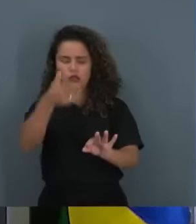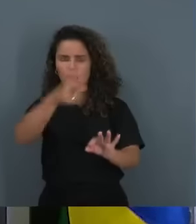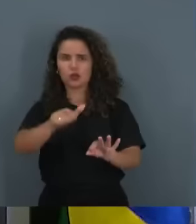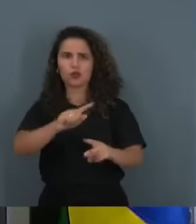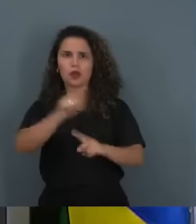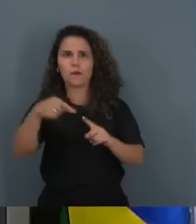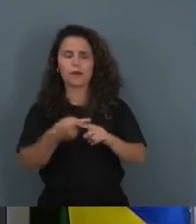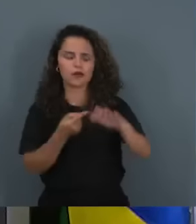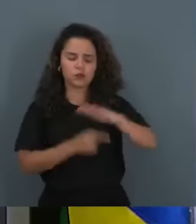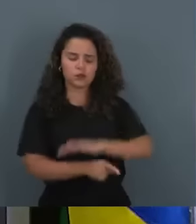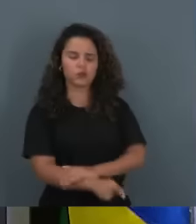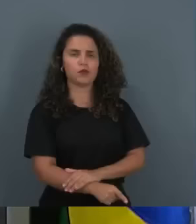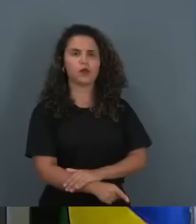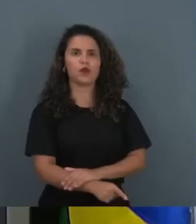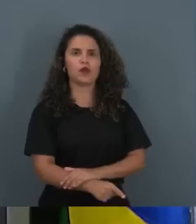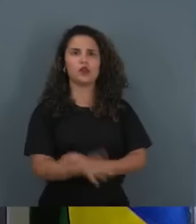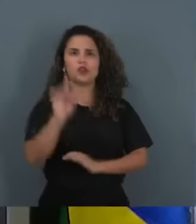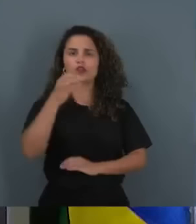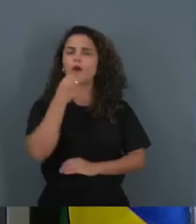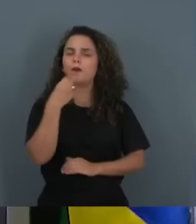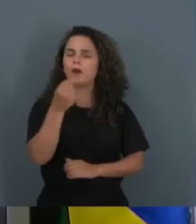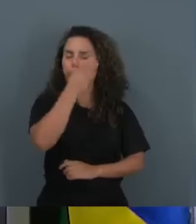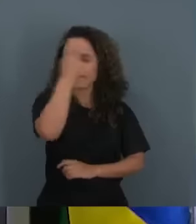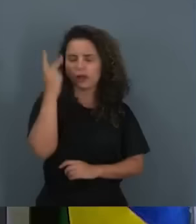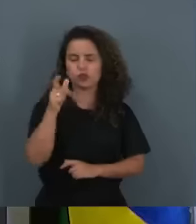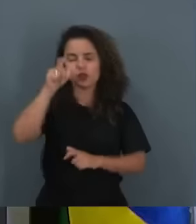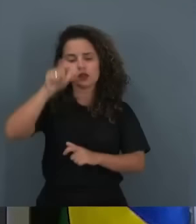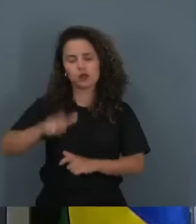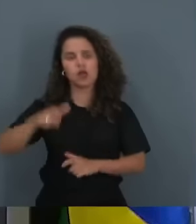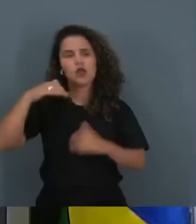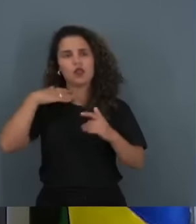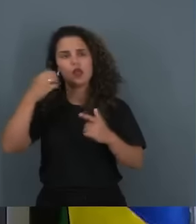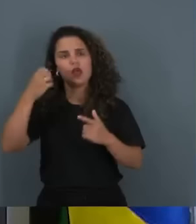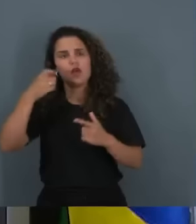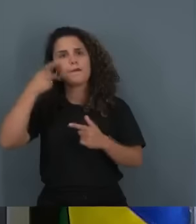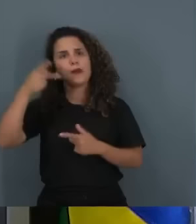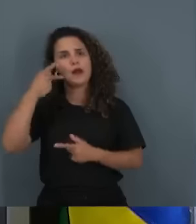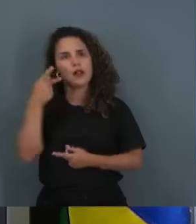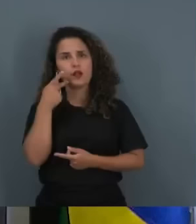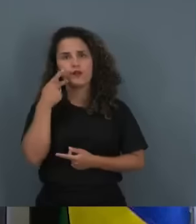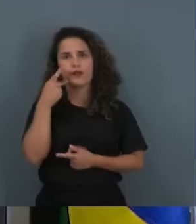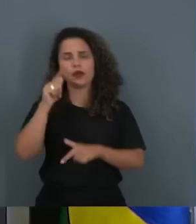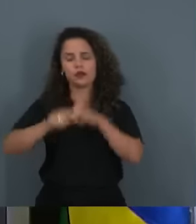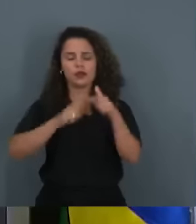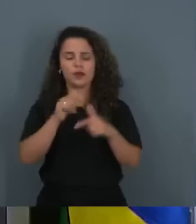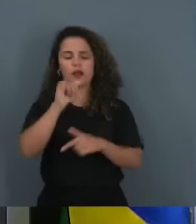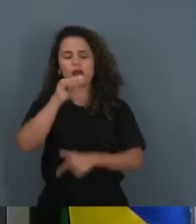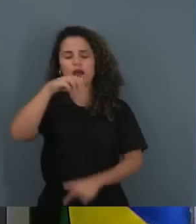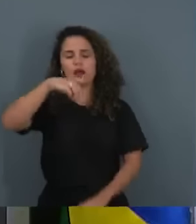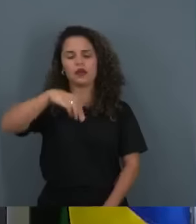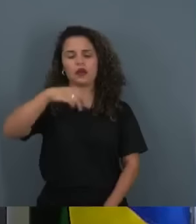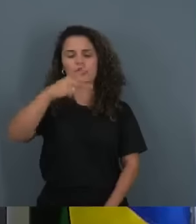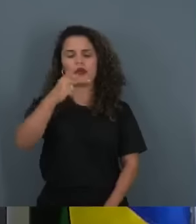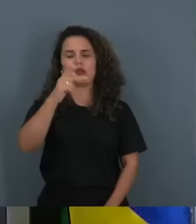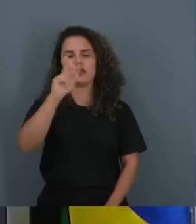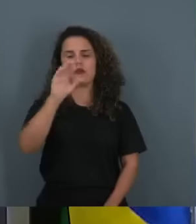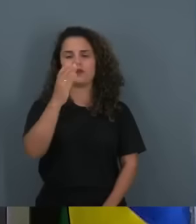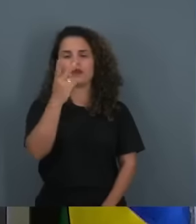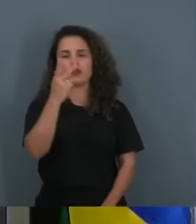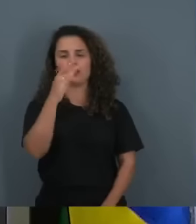poço. Precisa só de homem de bem desse parlamento para agirem no impeachment do ministro